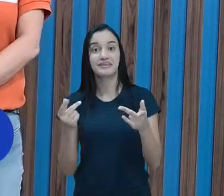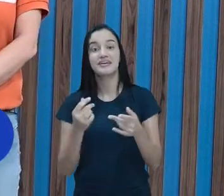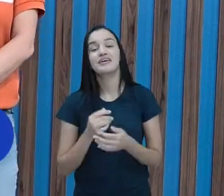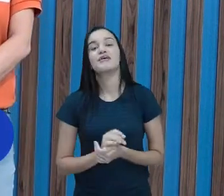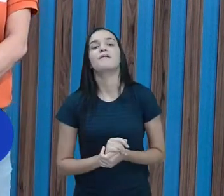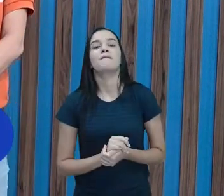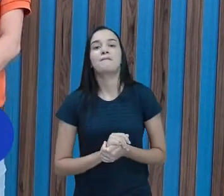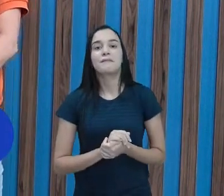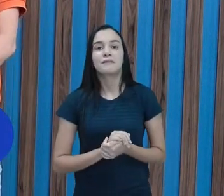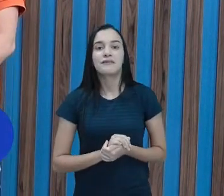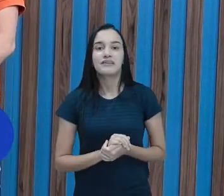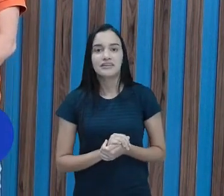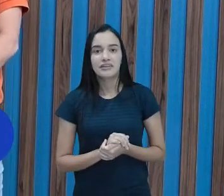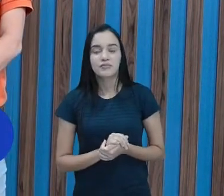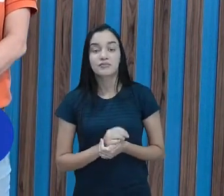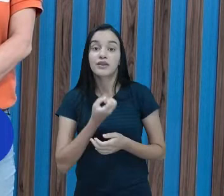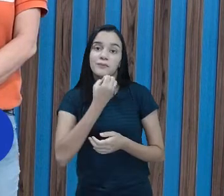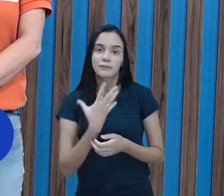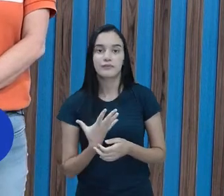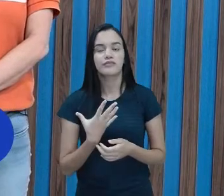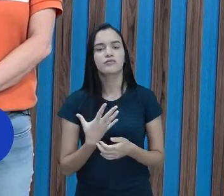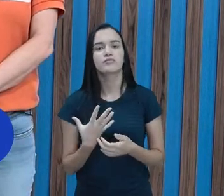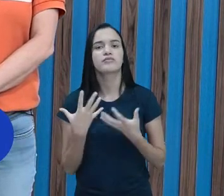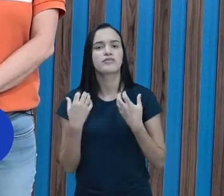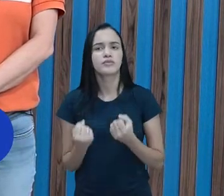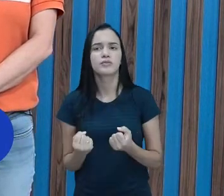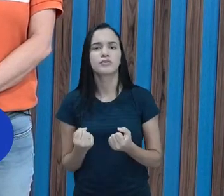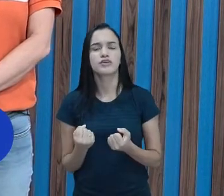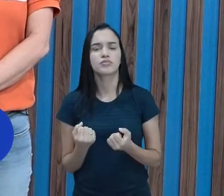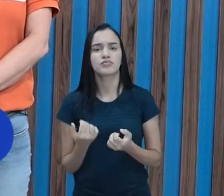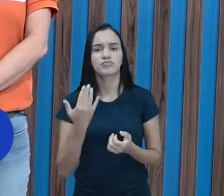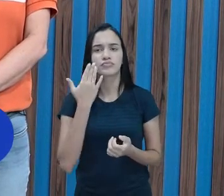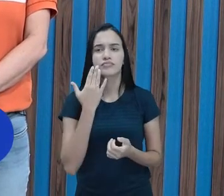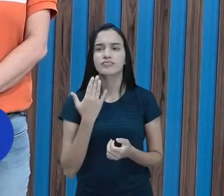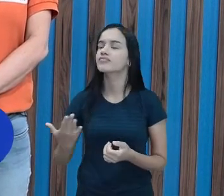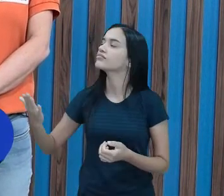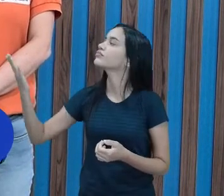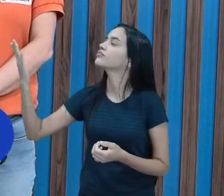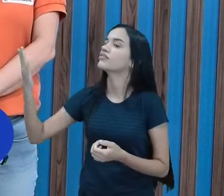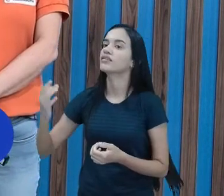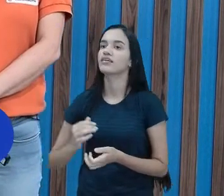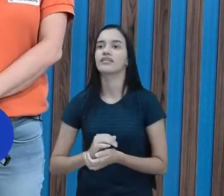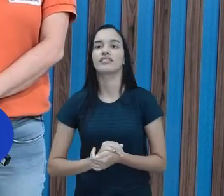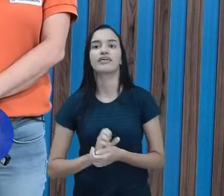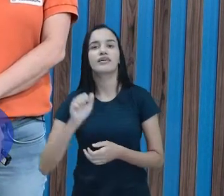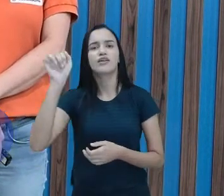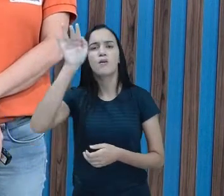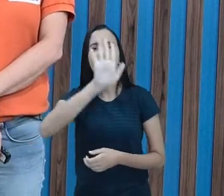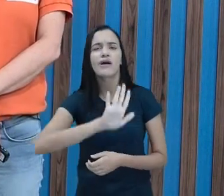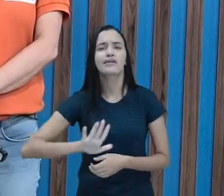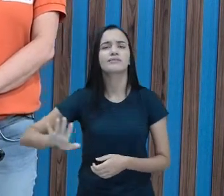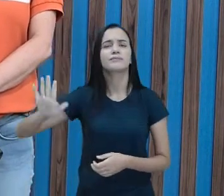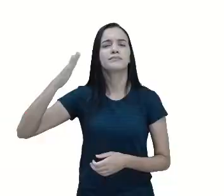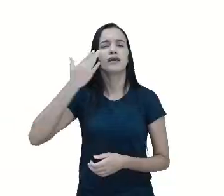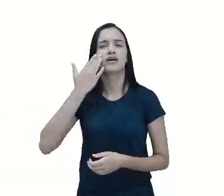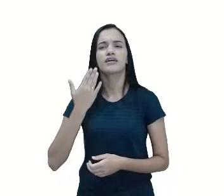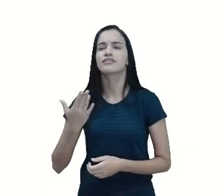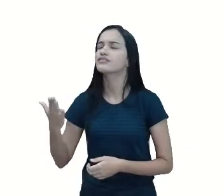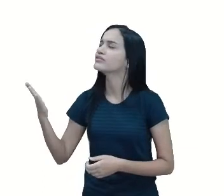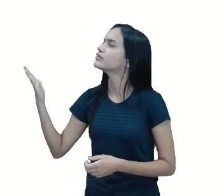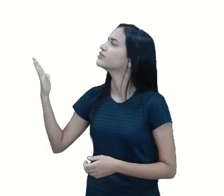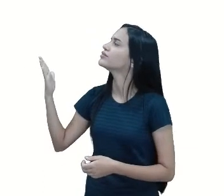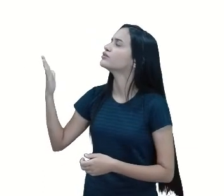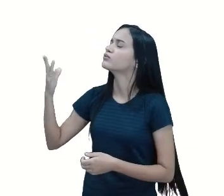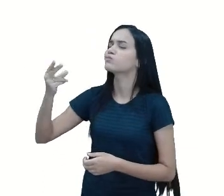Seja também bem-vinda. Bom, vamos lá. Começando, nós temos aqui uma imagem, olha, uma imagem